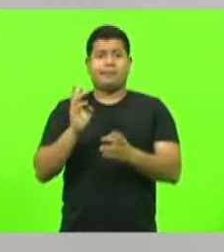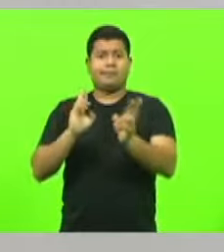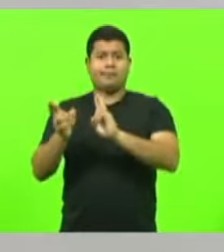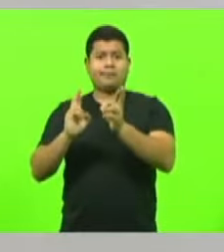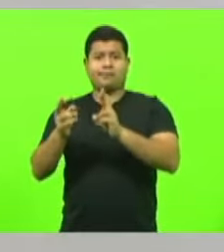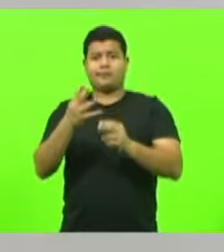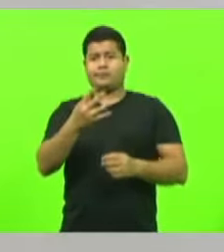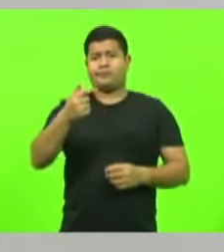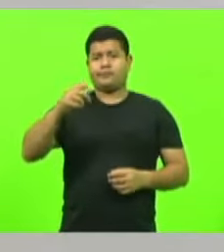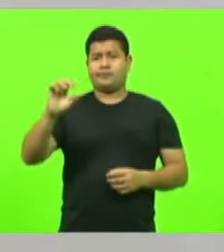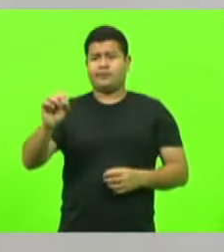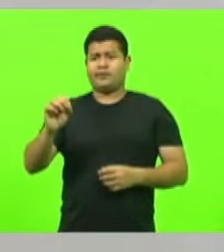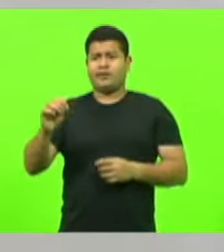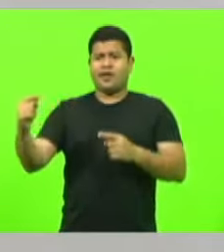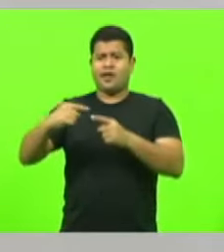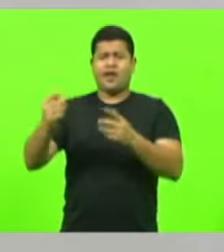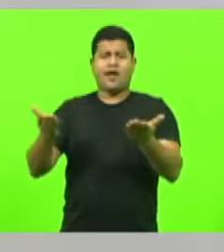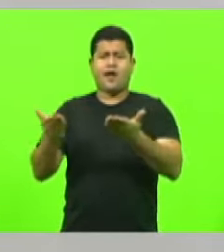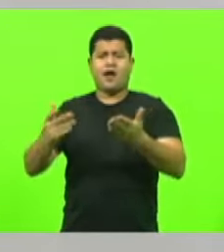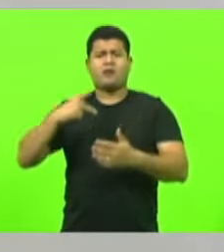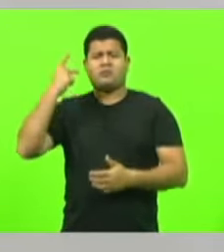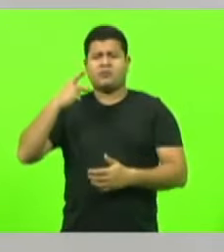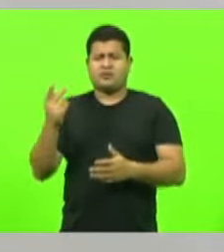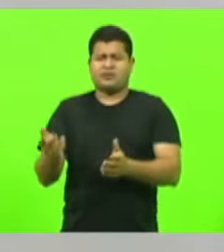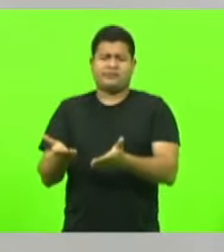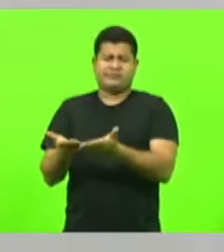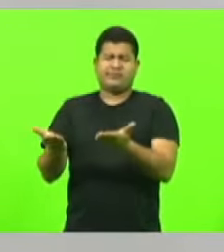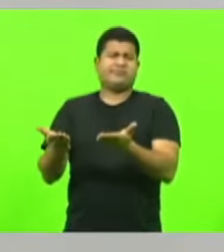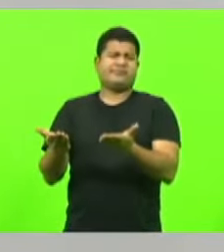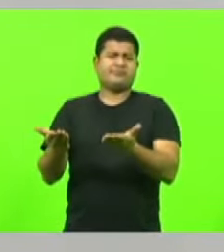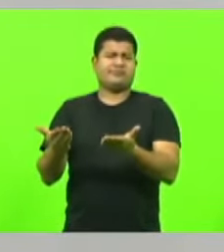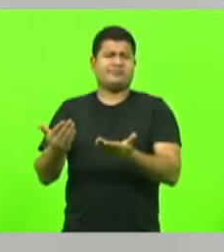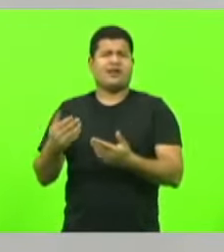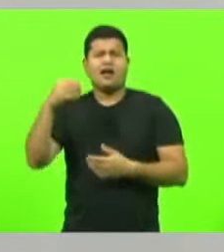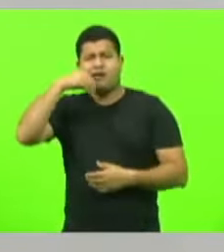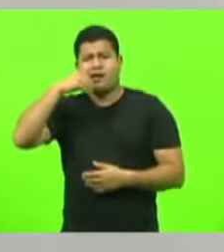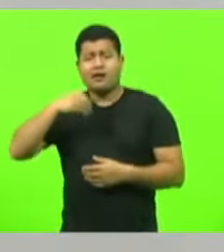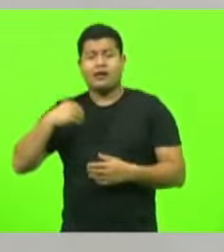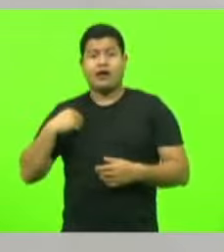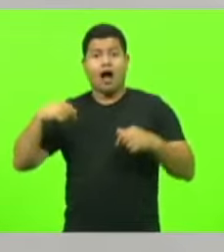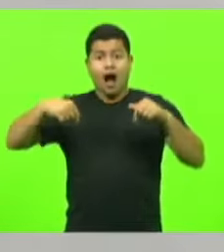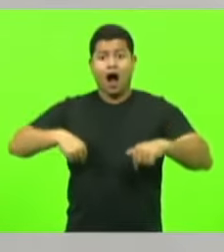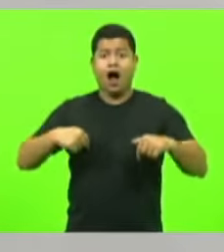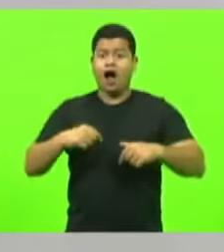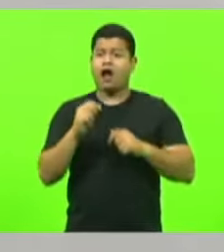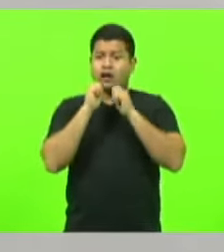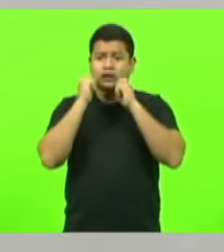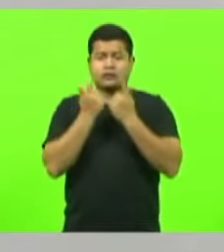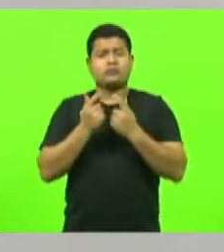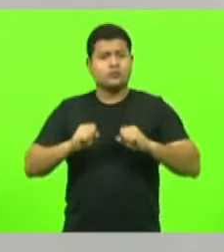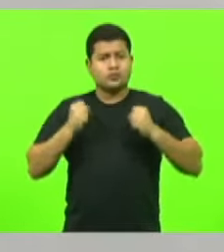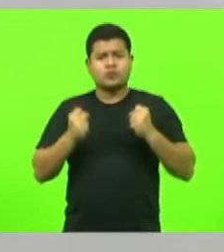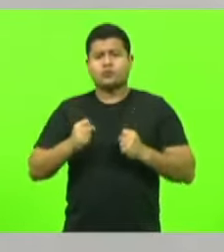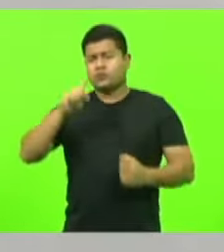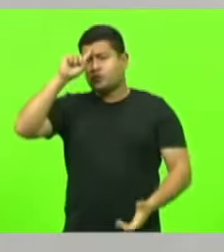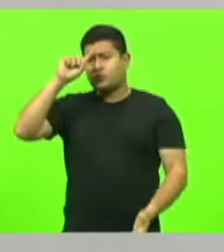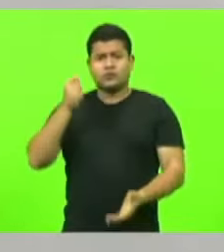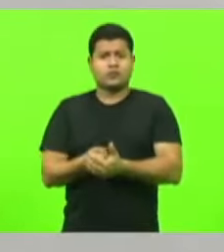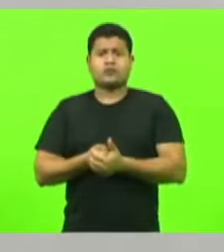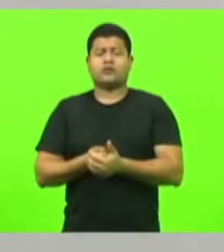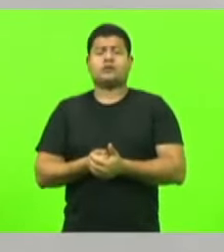uma politicagem barata, num ato que a Assembleia aqui matou no peito e que o governo do estado também matou no